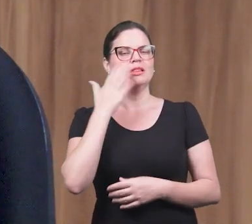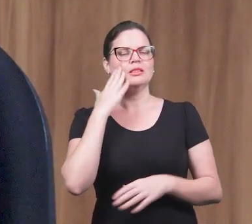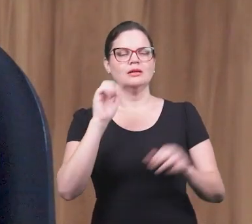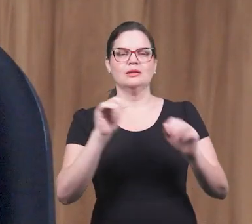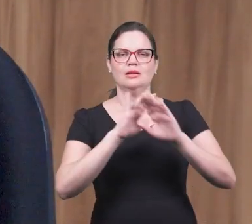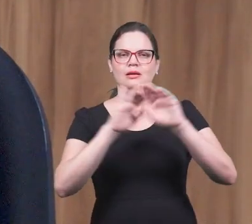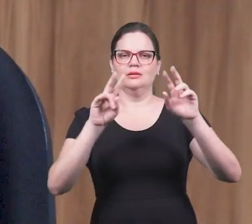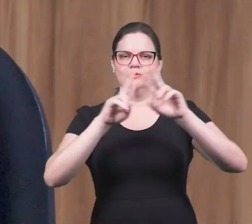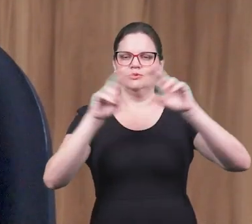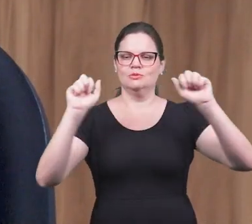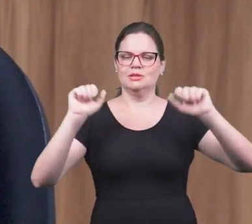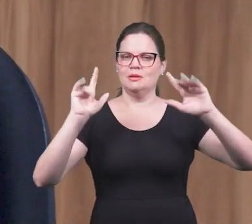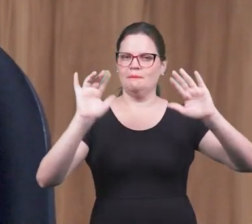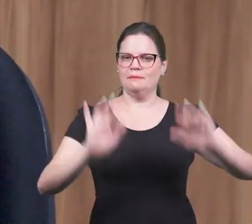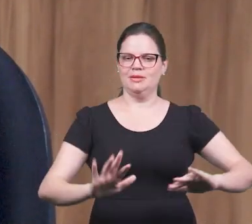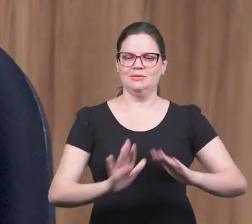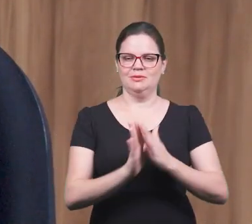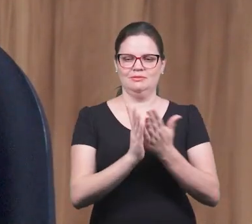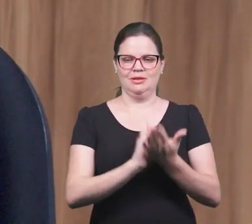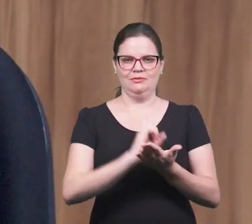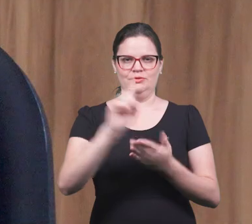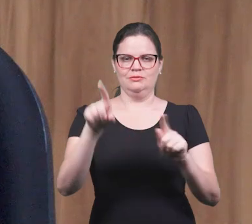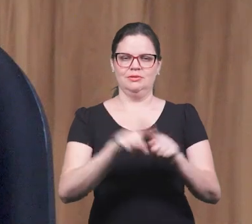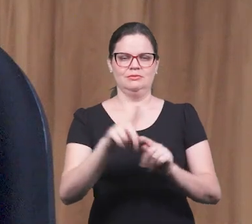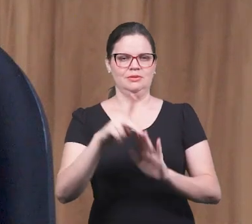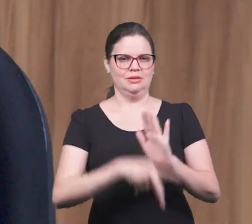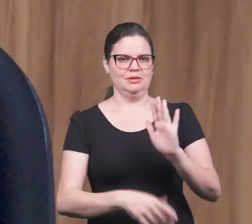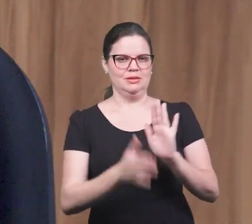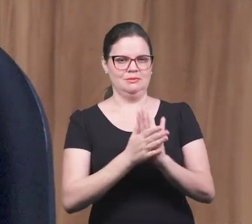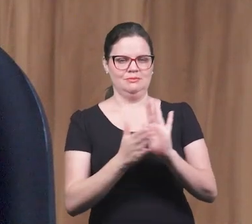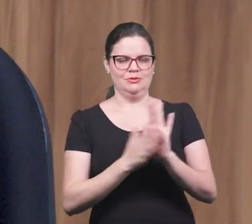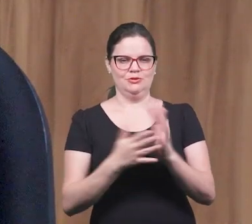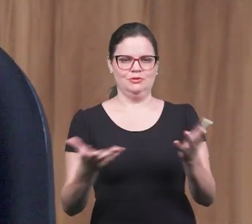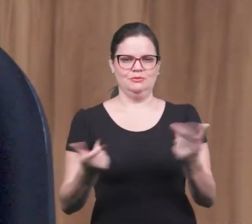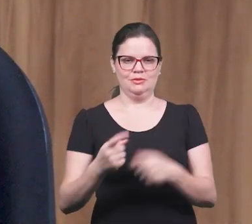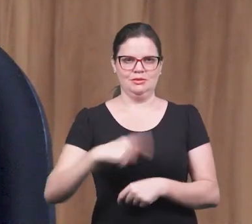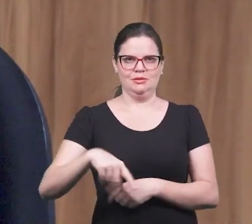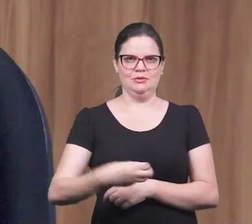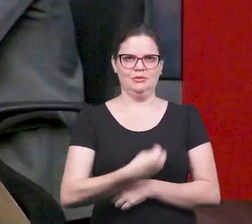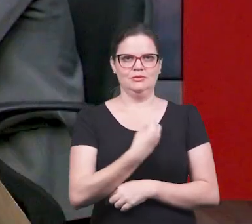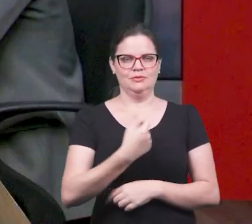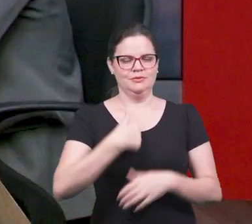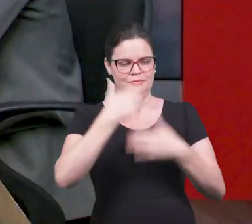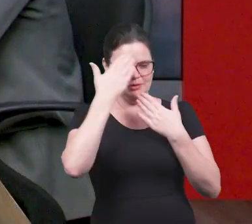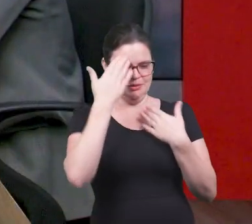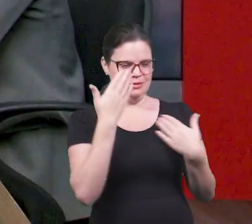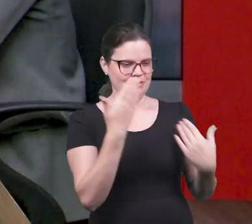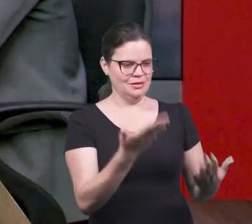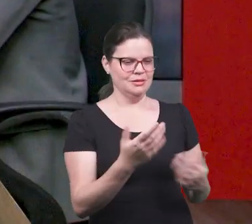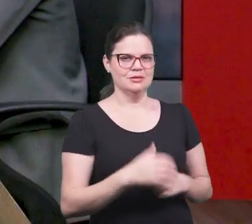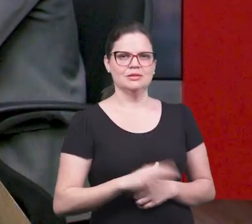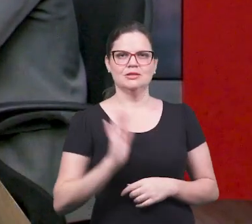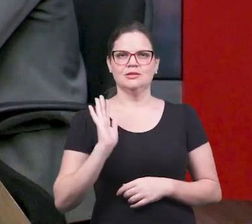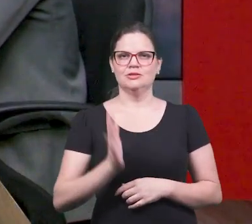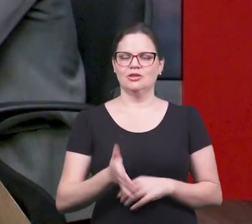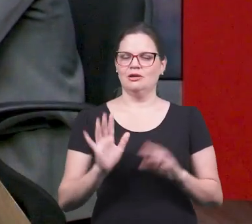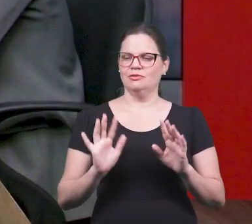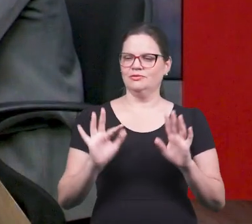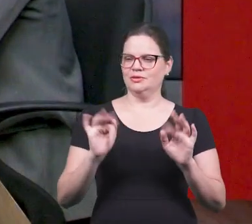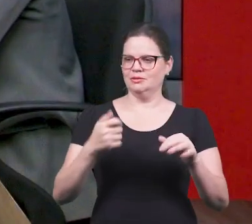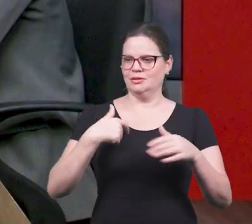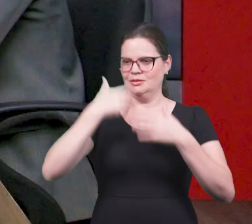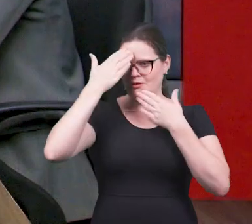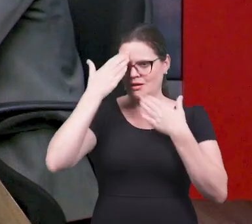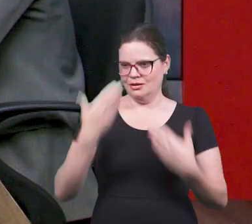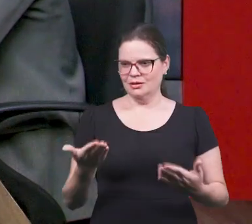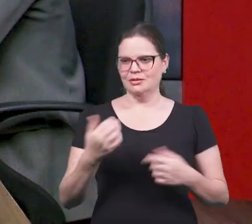dessas bênçãos da palavra de Deus e desse projeto do Senhor na nossa vida. Quero agradecer, né? E já chegando ao final, agradecer os